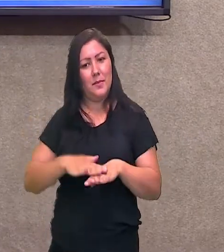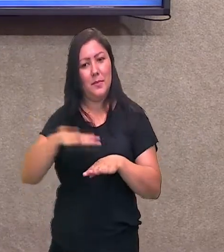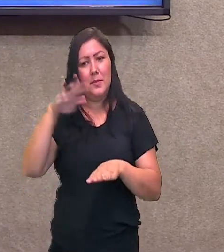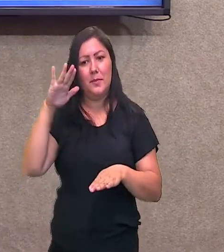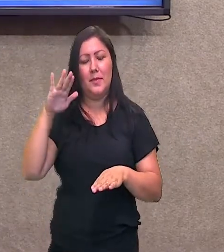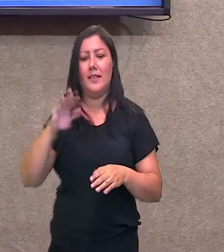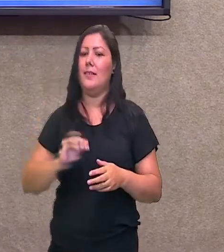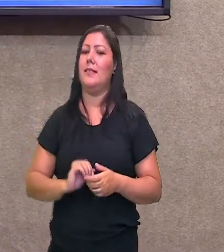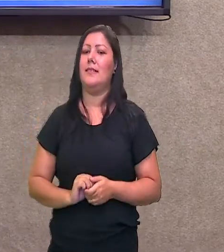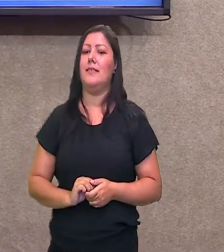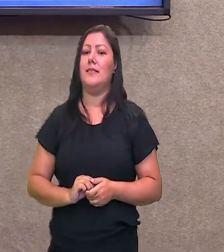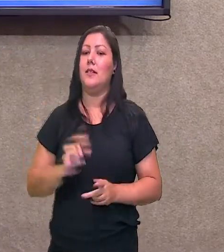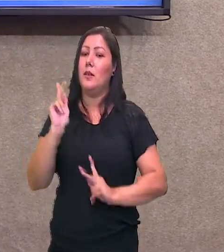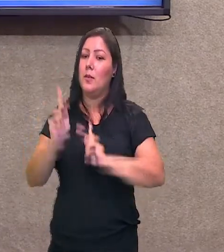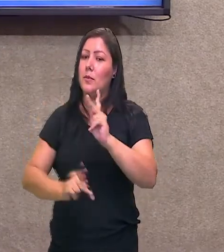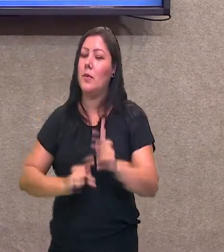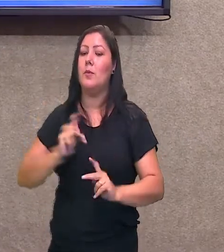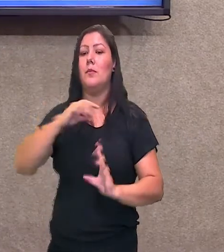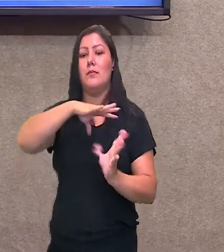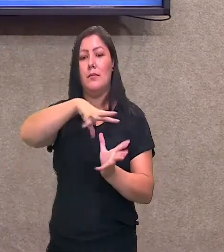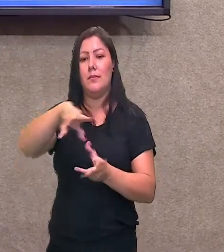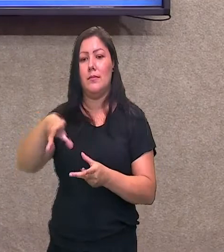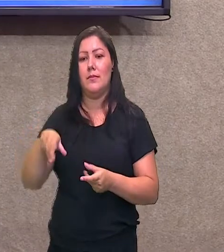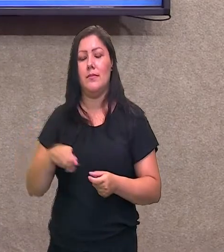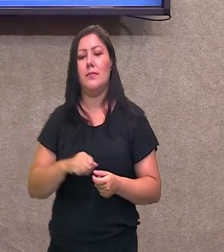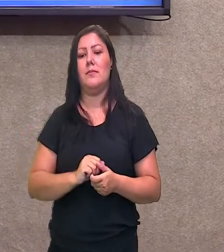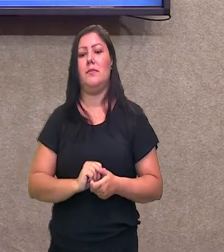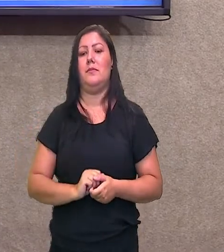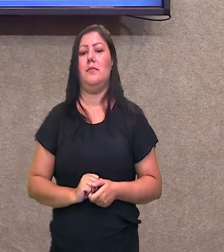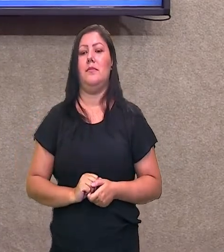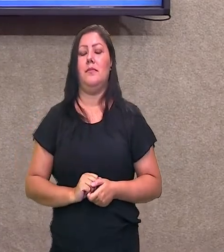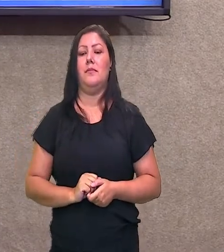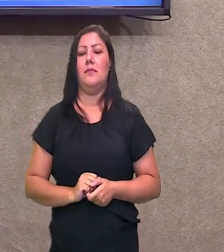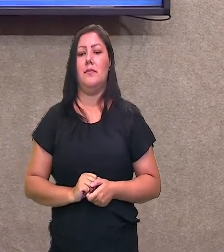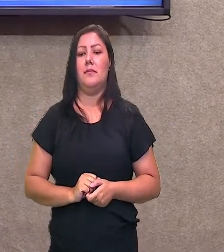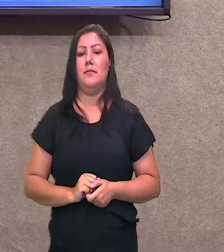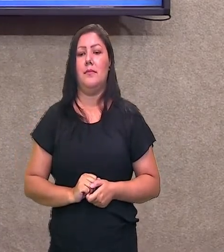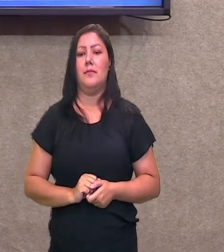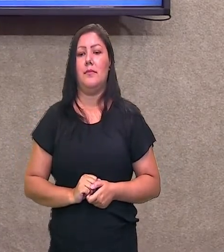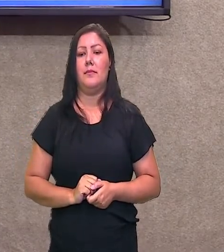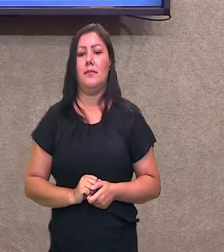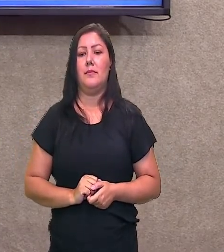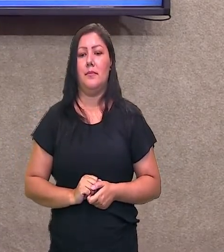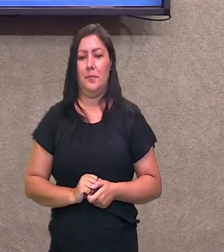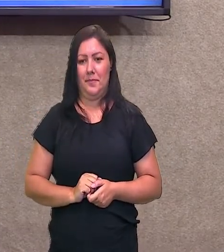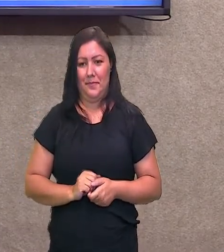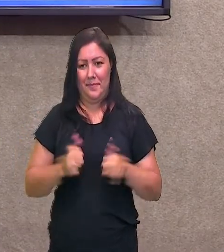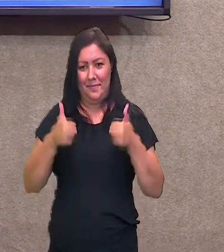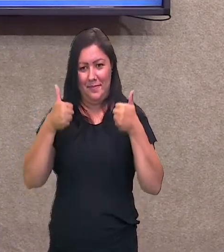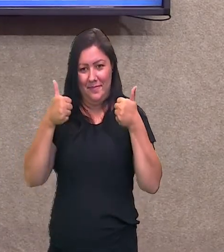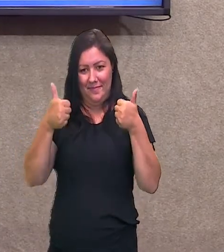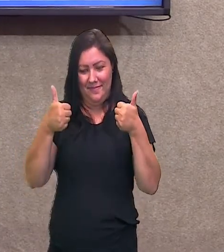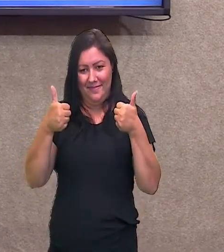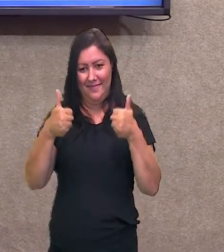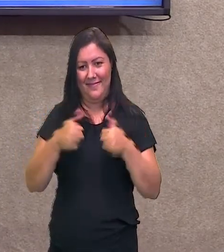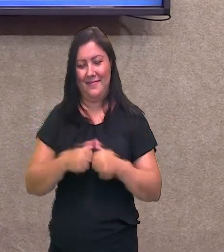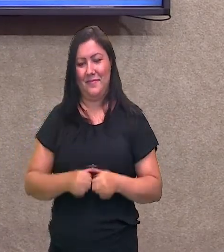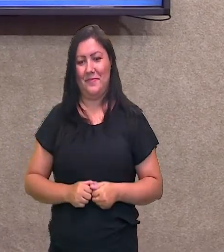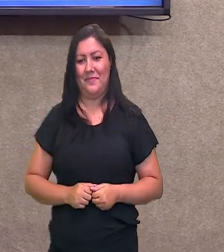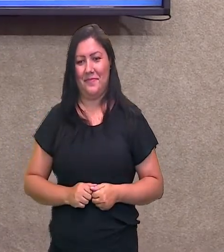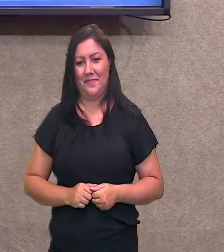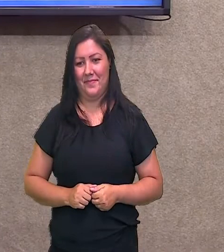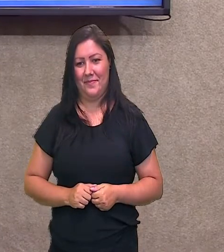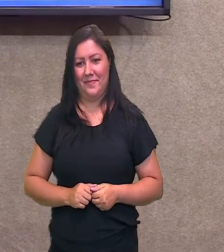mais sobre a população mundial e trabalhando um pouco mais sobre isso com vocês. Por